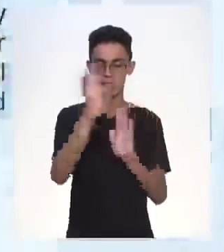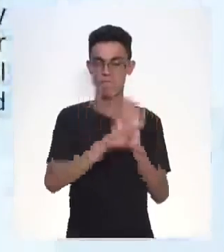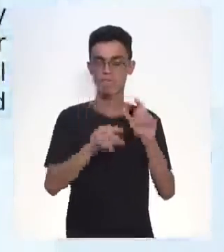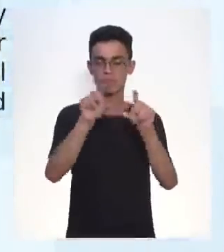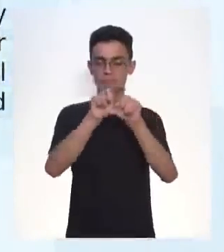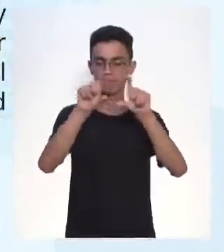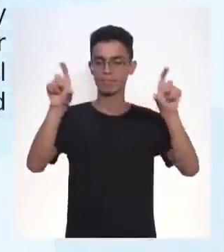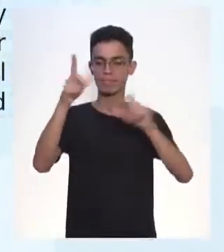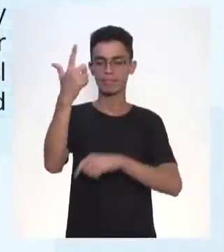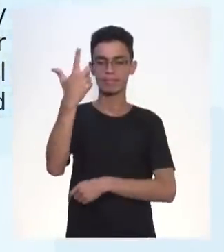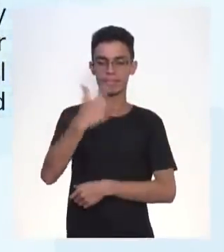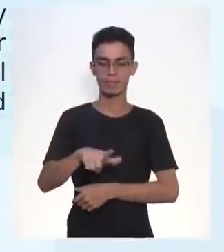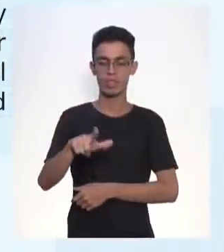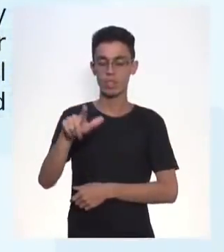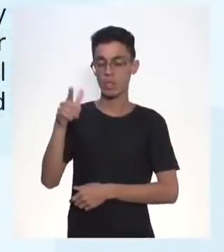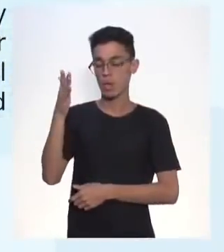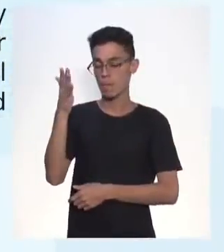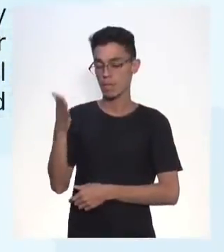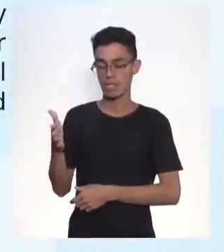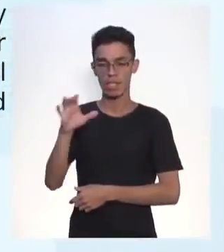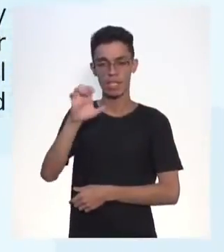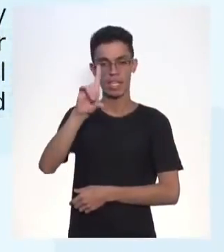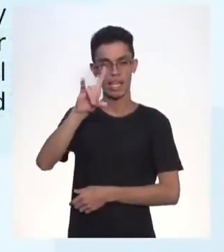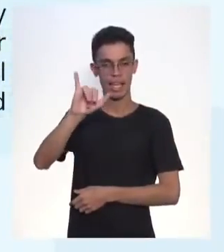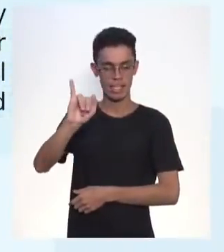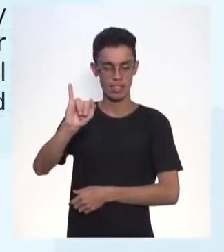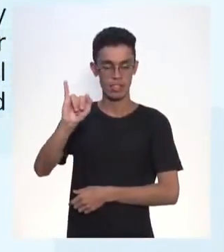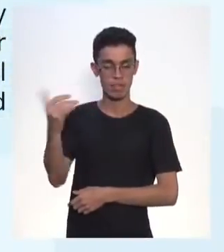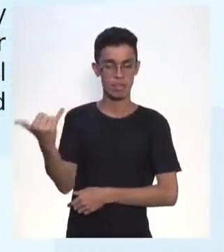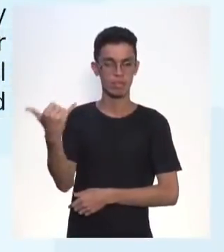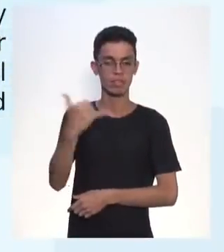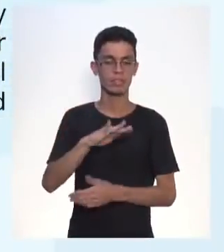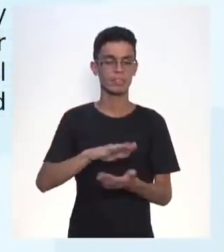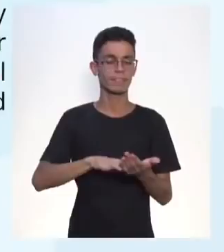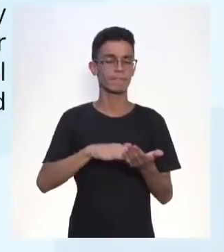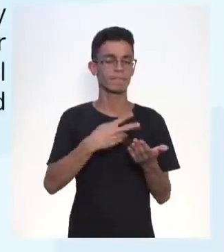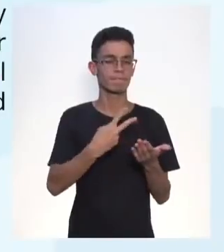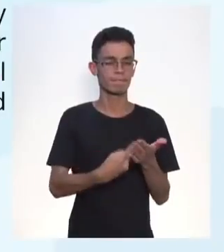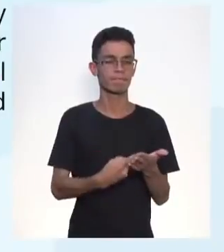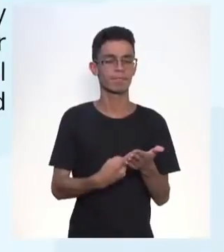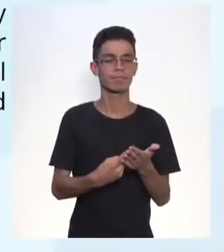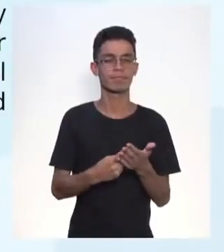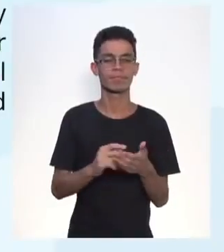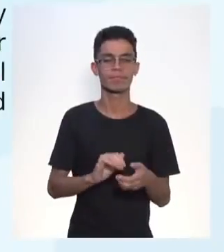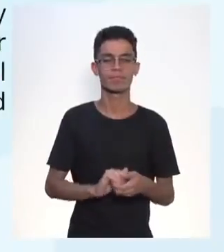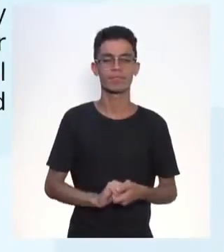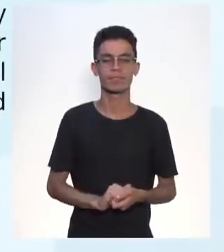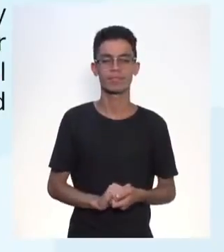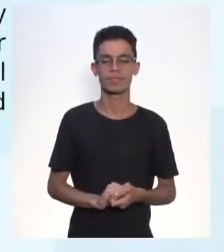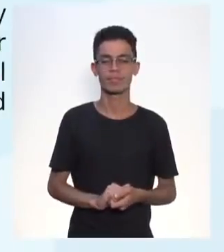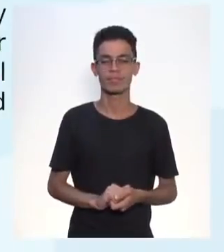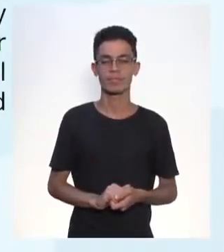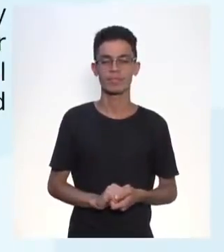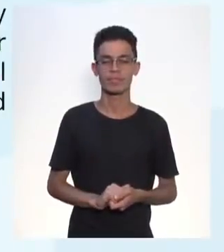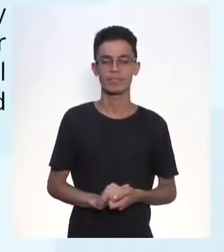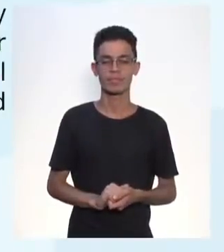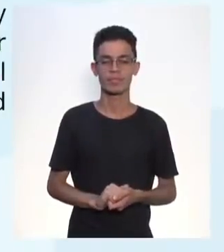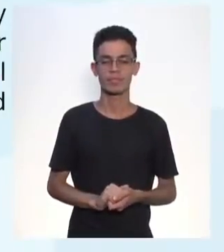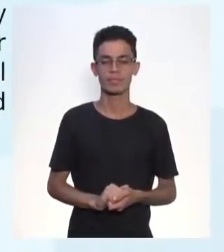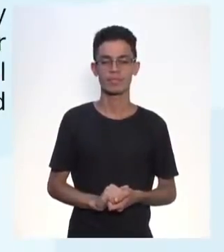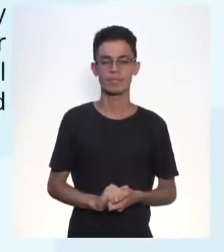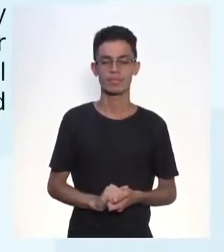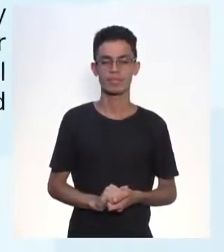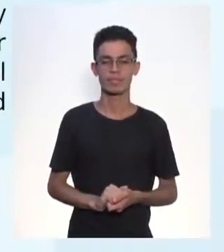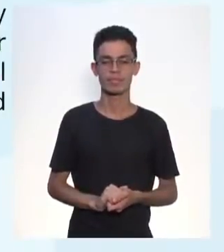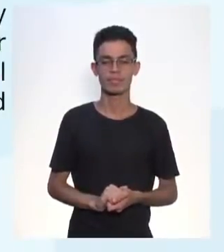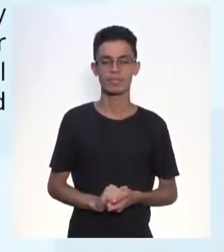aí para vocês. O Ed vai traduzir e a gente vai trabalhando aí as conjunções. Então vamos lá, Ed. The poor children had